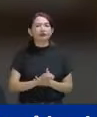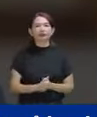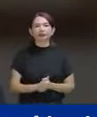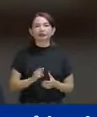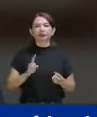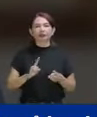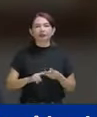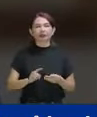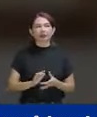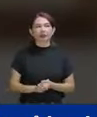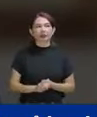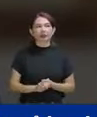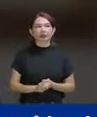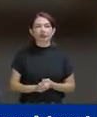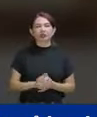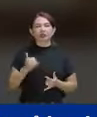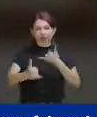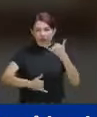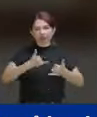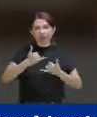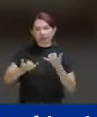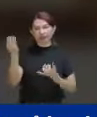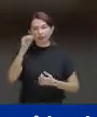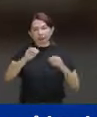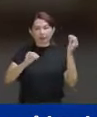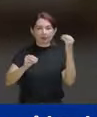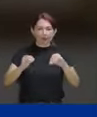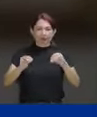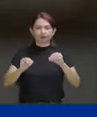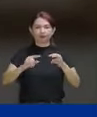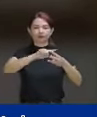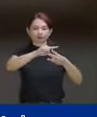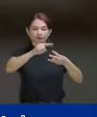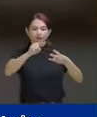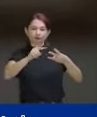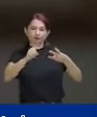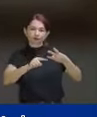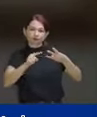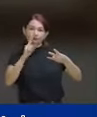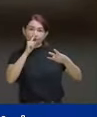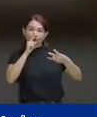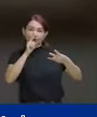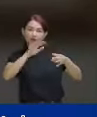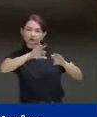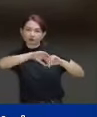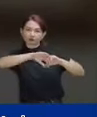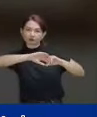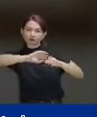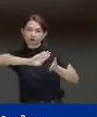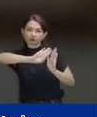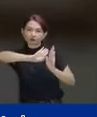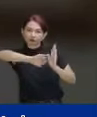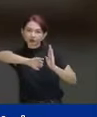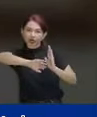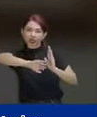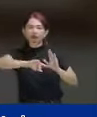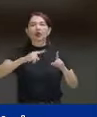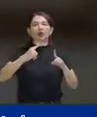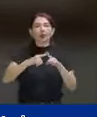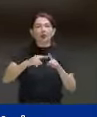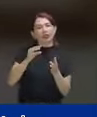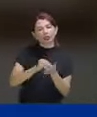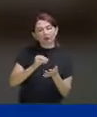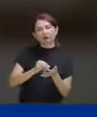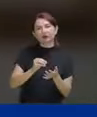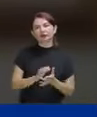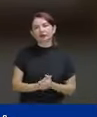criação e inclusão de páginas na internet. Então, cada uma dessas falhas, elas foram devidamente afastadas, né? Não por